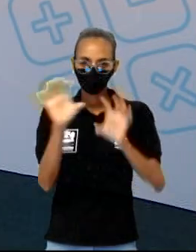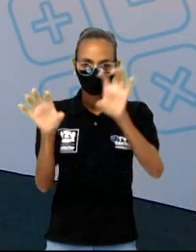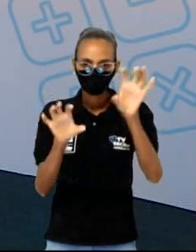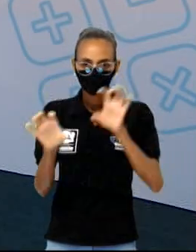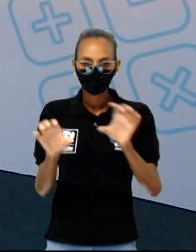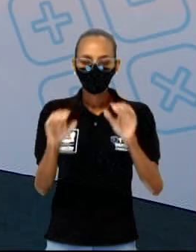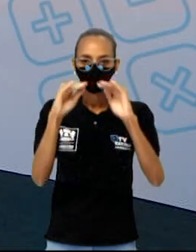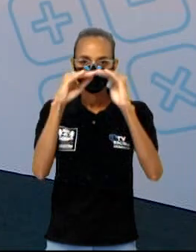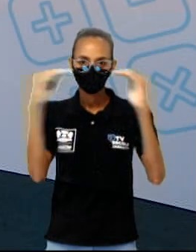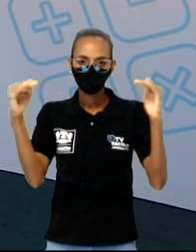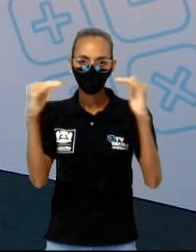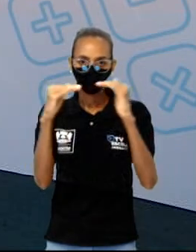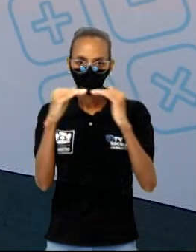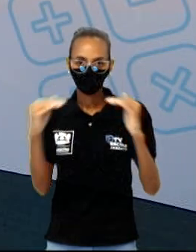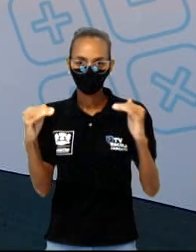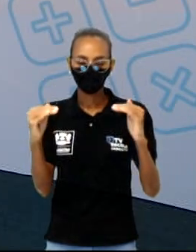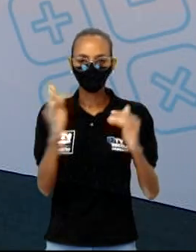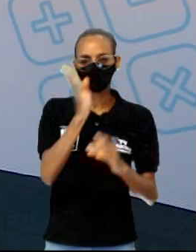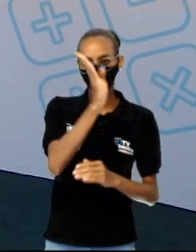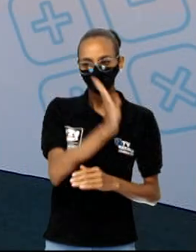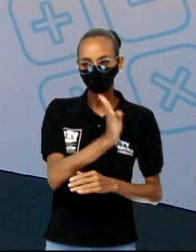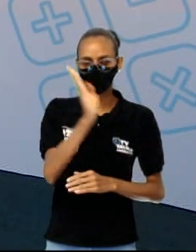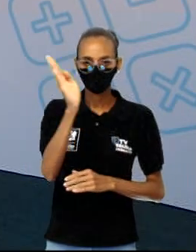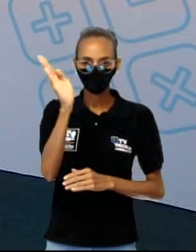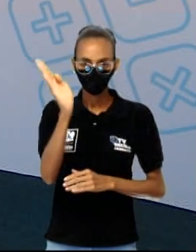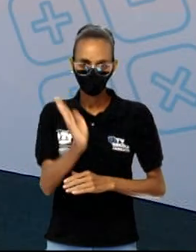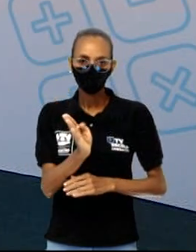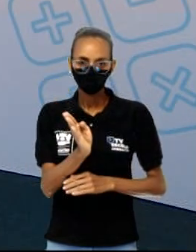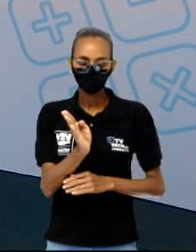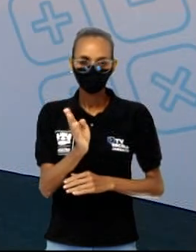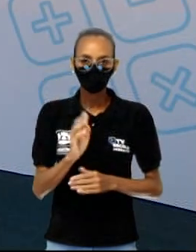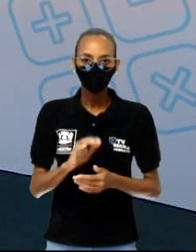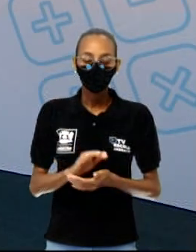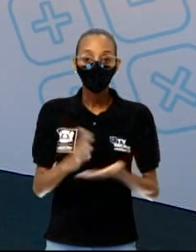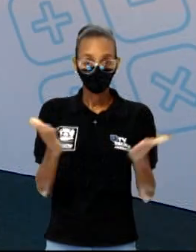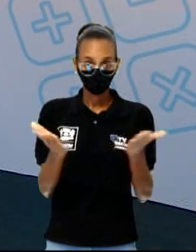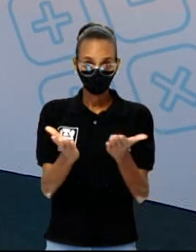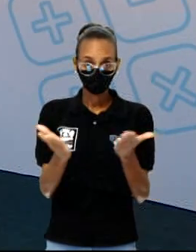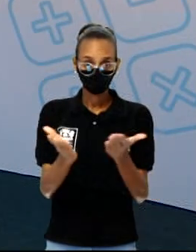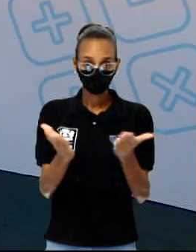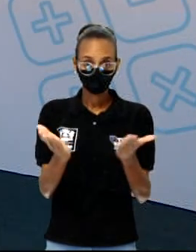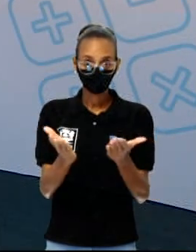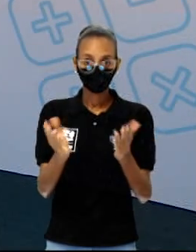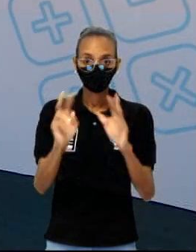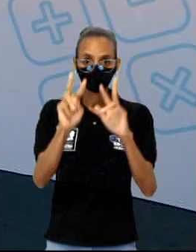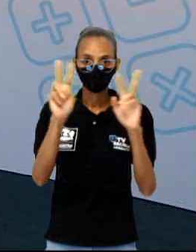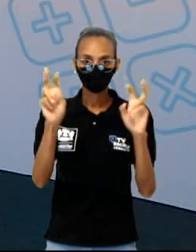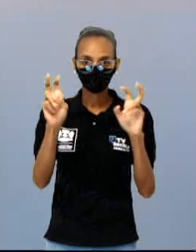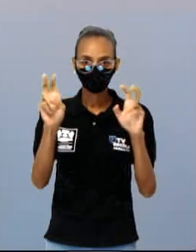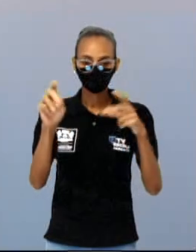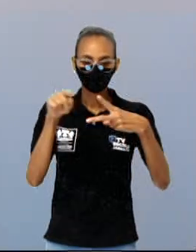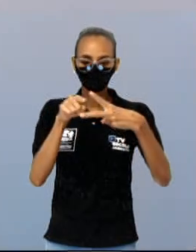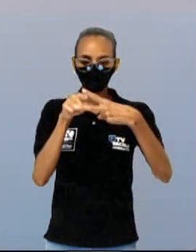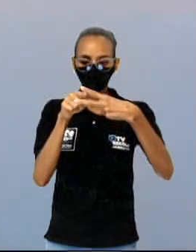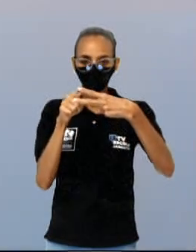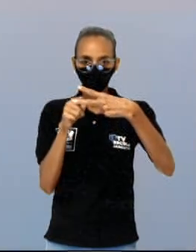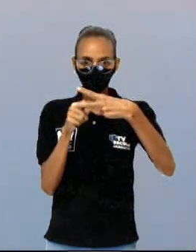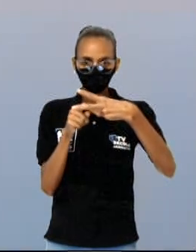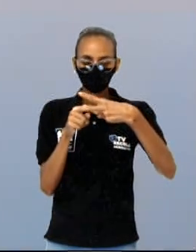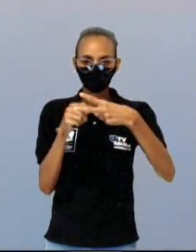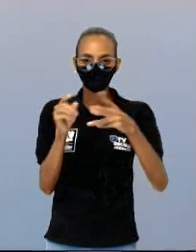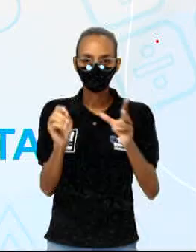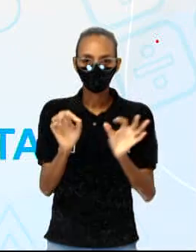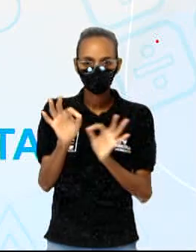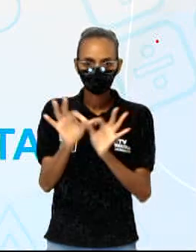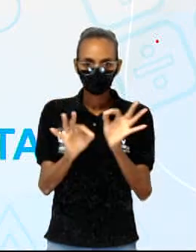né? Retas paralelas, concorrentes, perpendiculares. Agora vamos falar sobre ângulos formados por